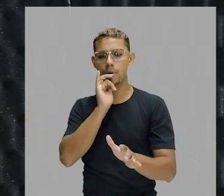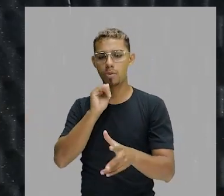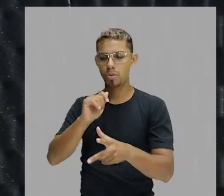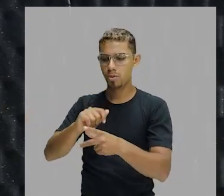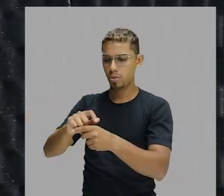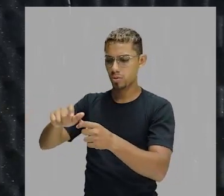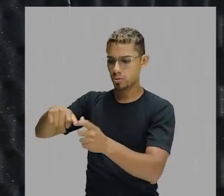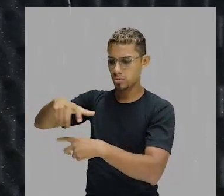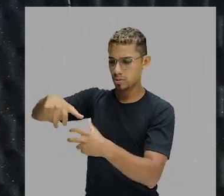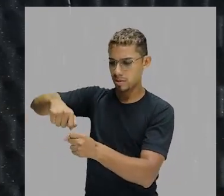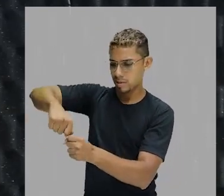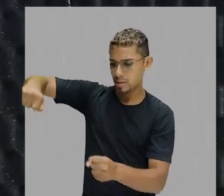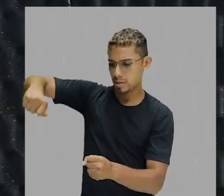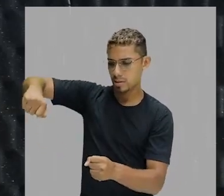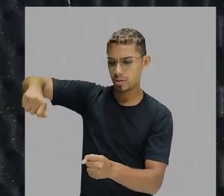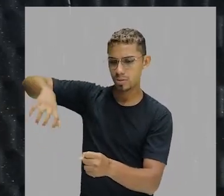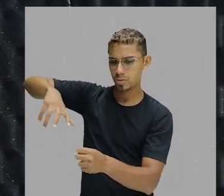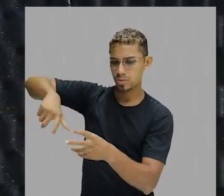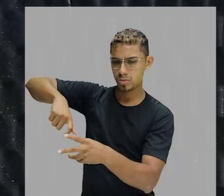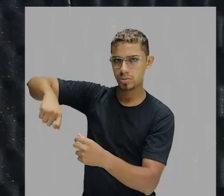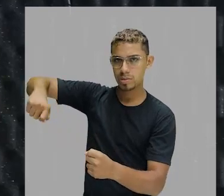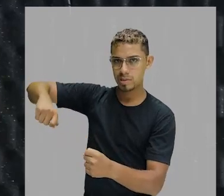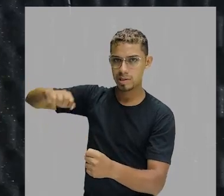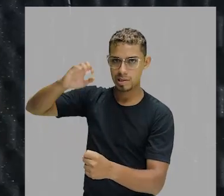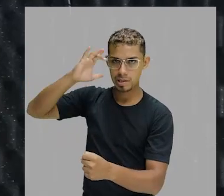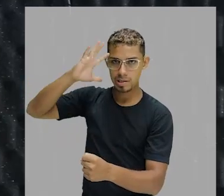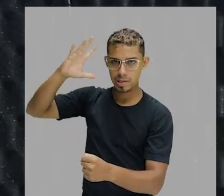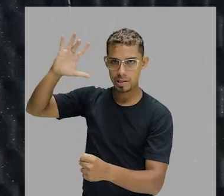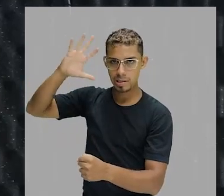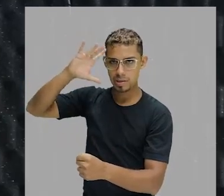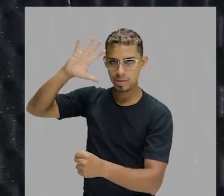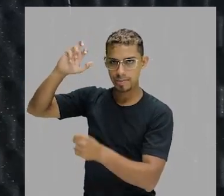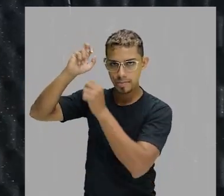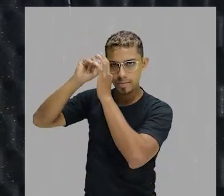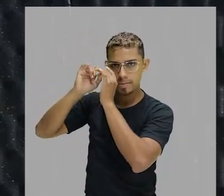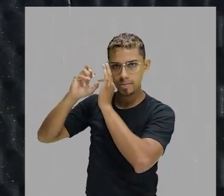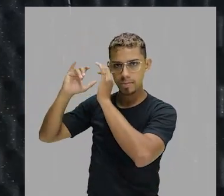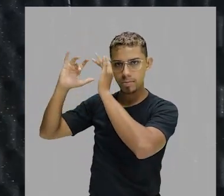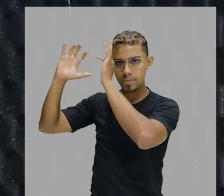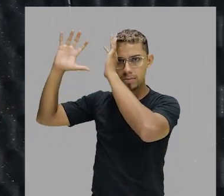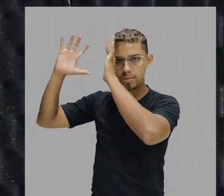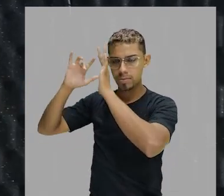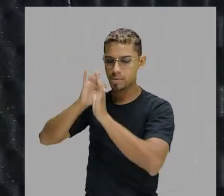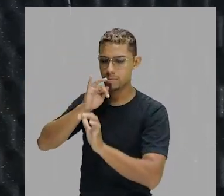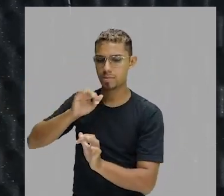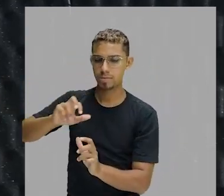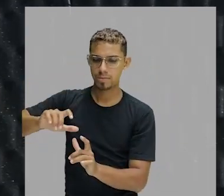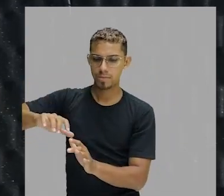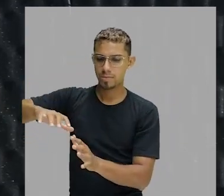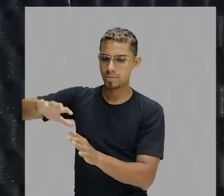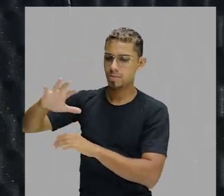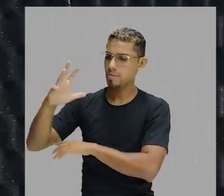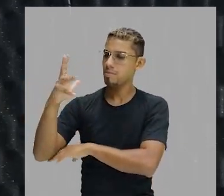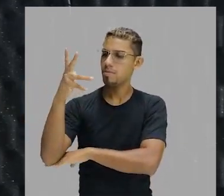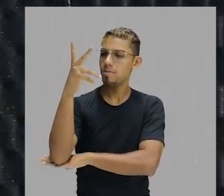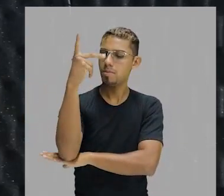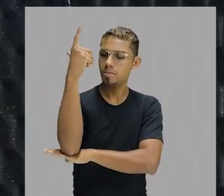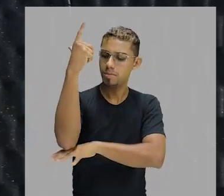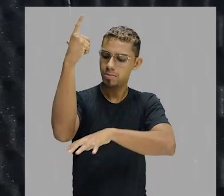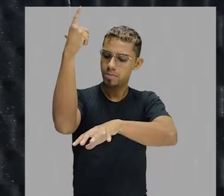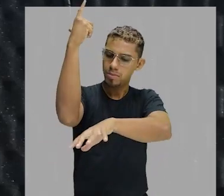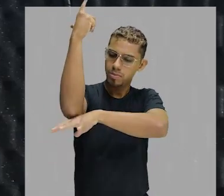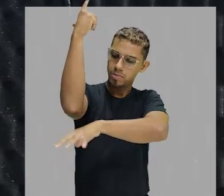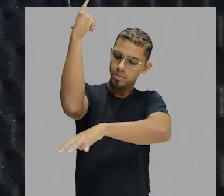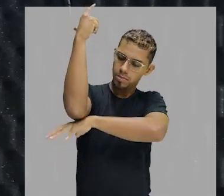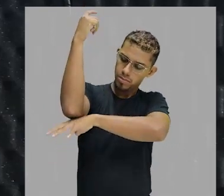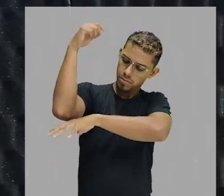solo. E aí, quando chove, por exemplo, o próprio vento, ele tende a levar esses sedimentos soltos para onde? Para o fundo dos rios.